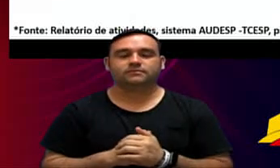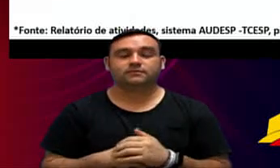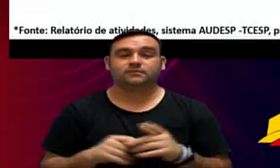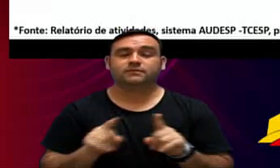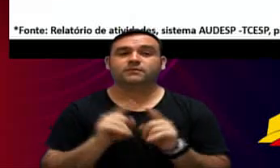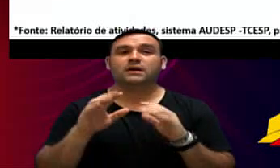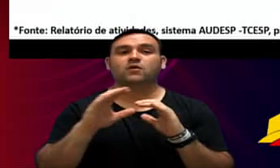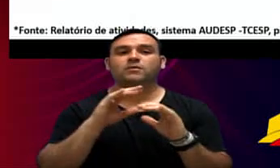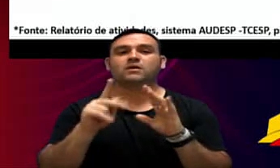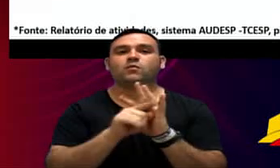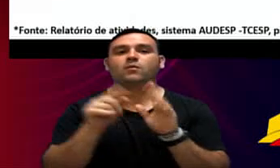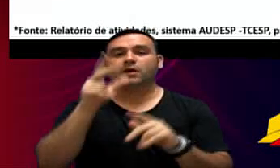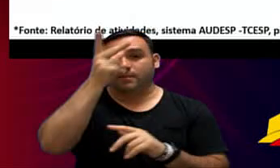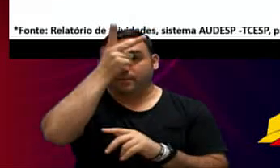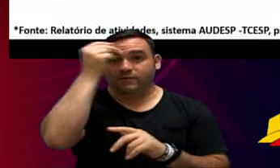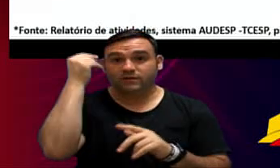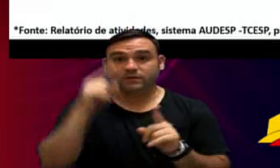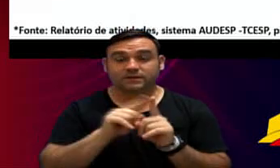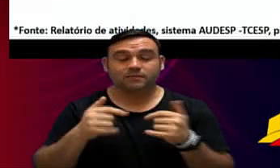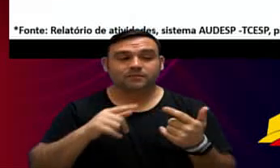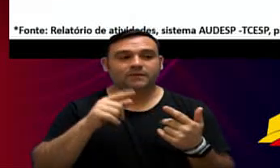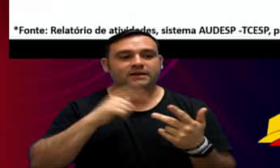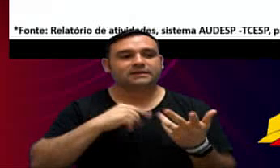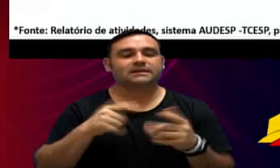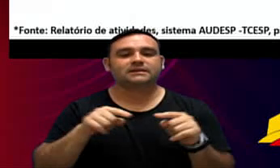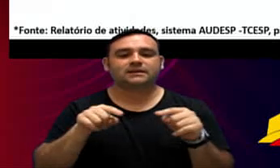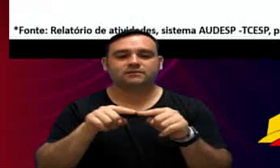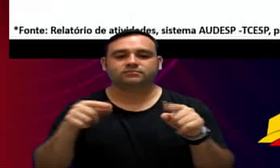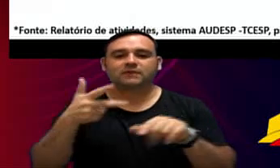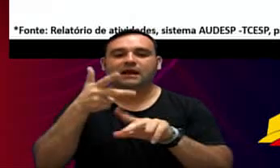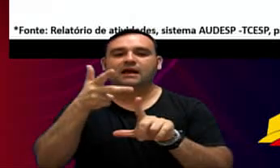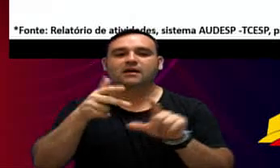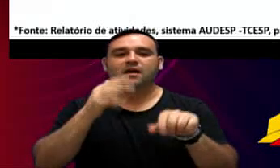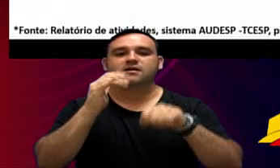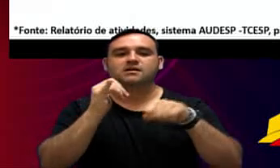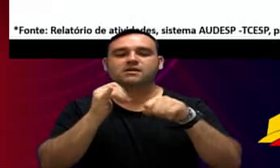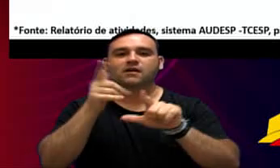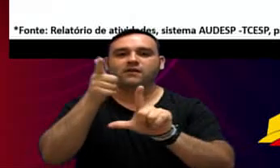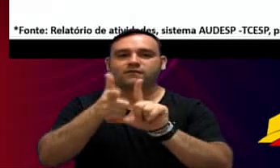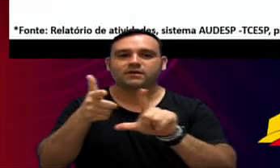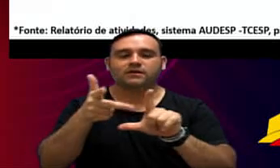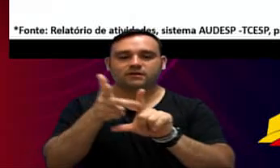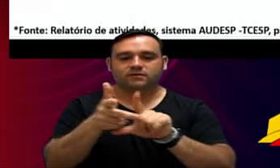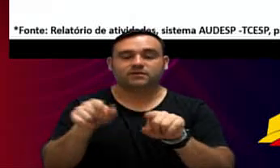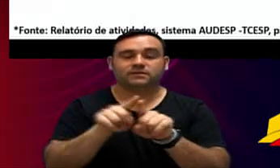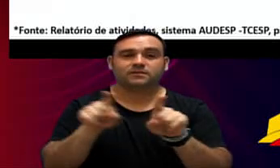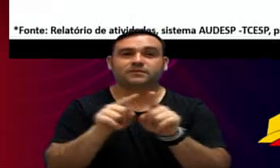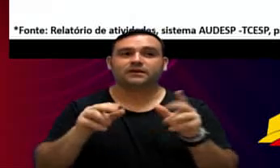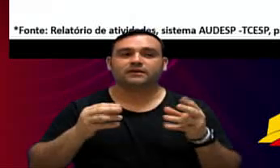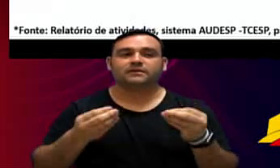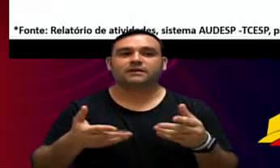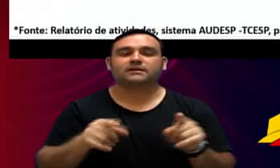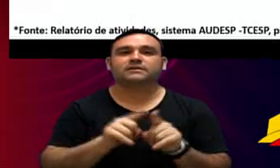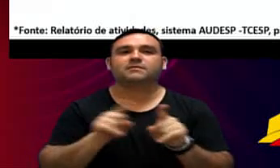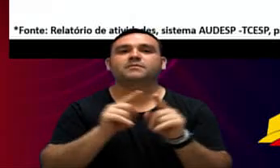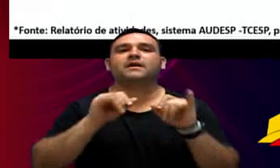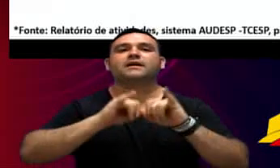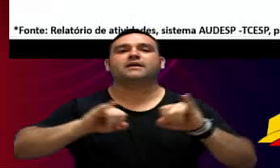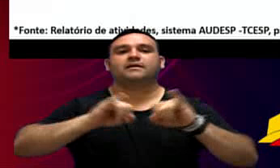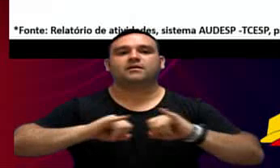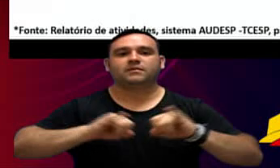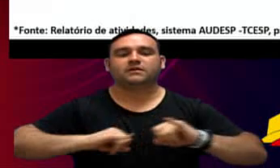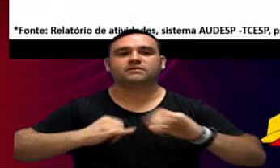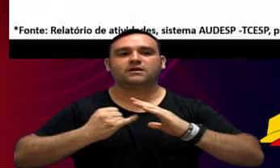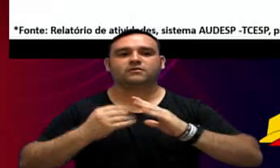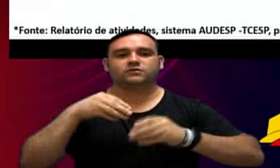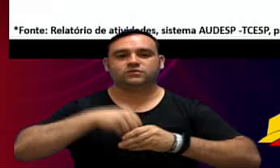os canais da Prefeitura, um deles o estúdio, e estamos entregando um novo site. Campanhas institucionais foram mais